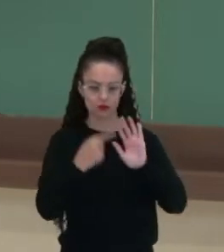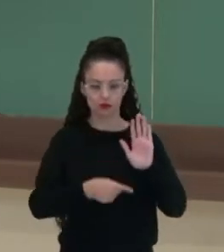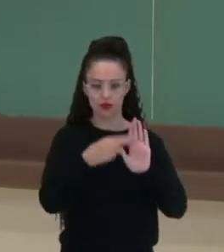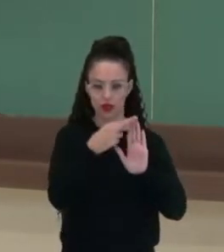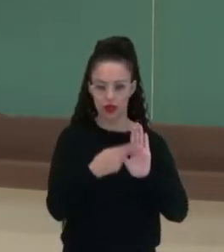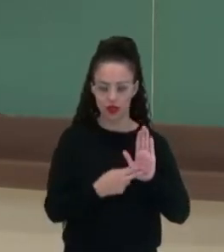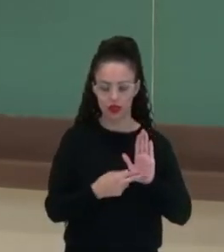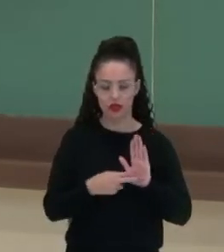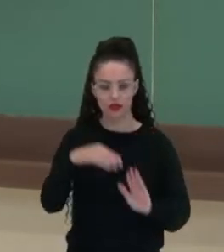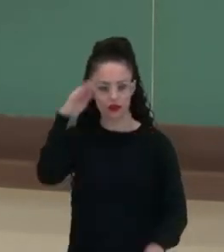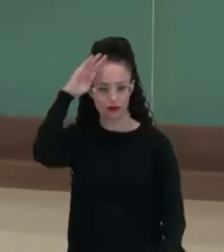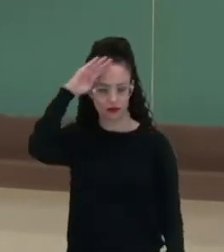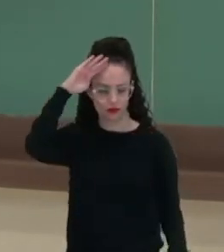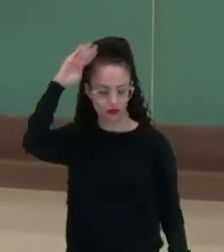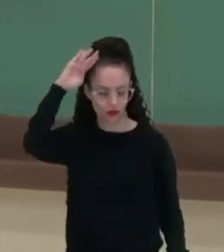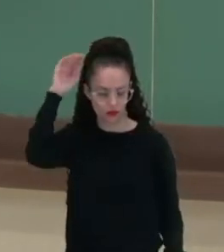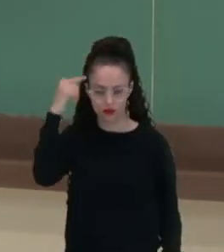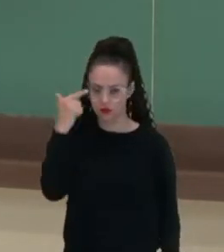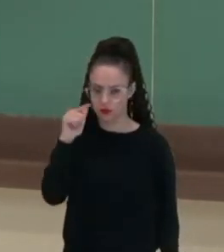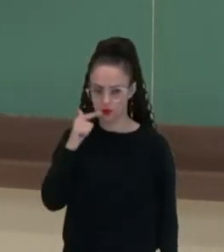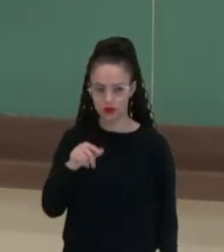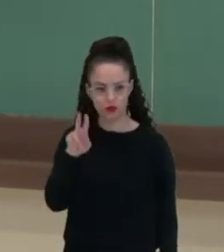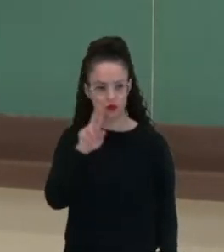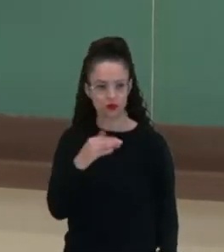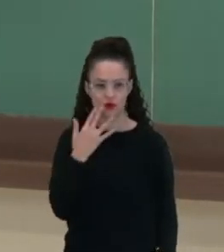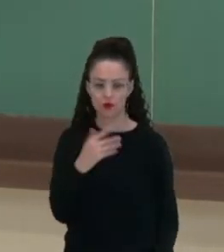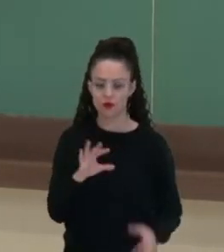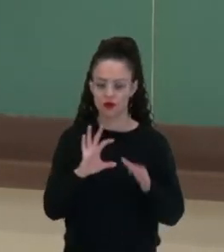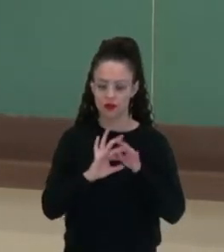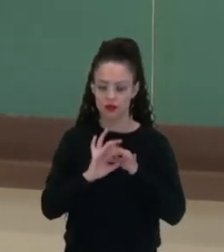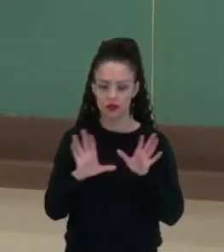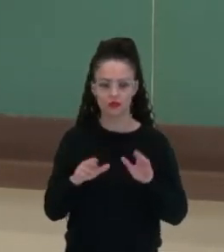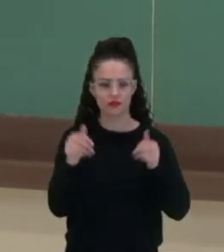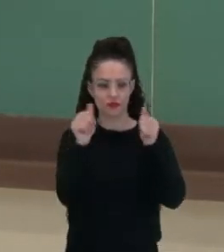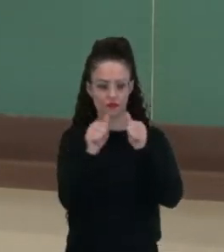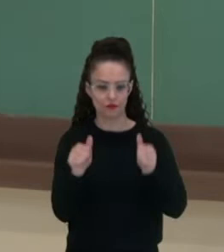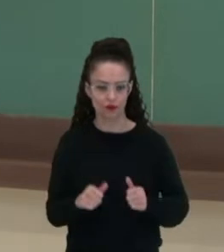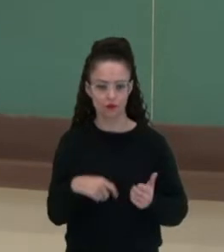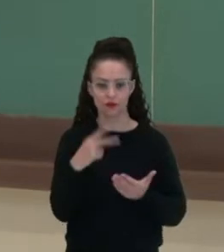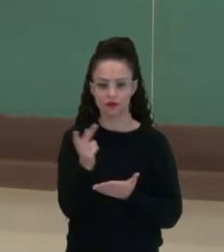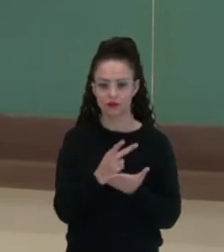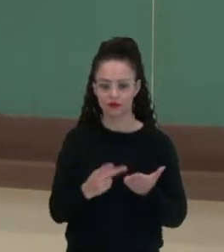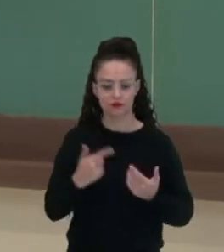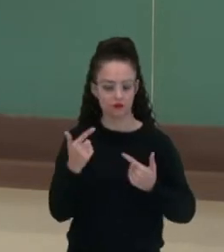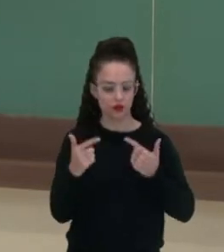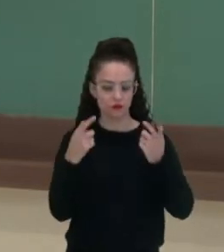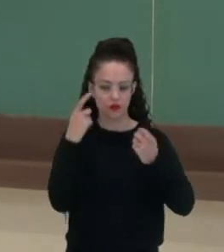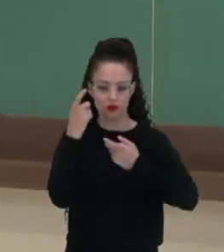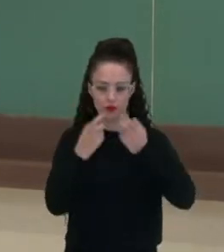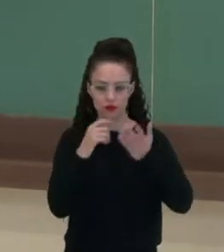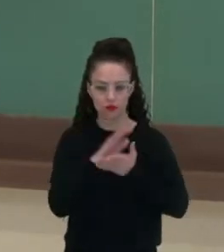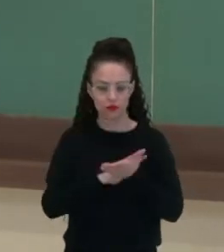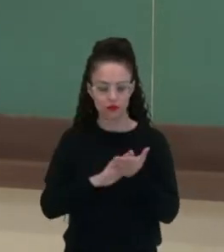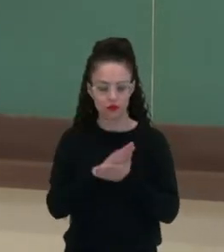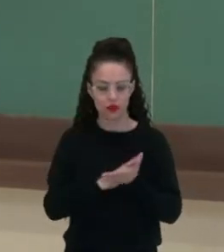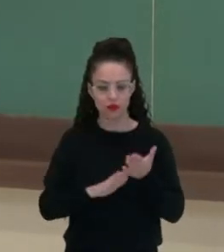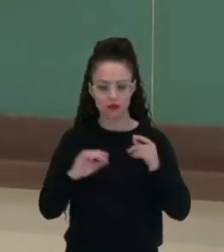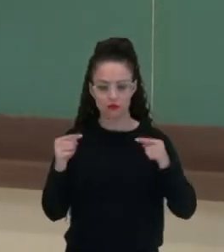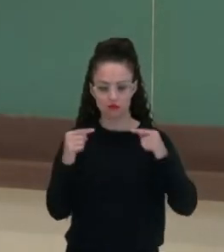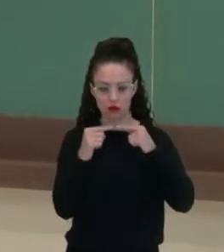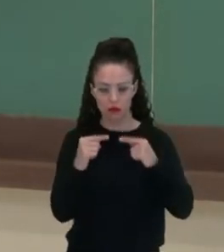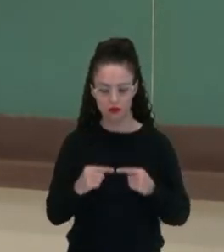regras acadêmicas, né, o uso da cor é livre, as formas com que desenham também não tem preocupação, né, em